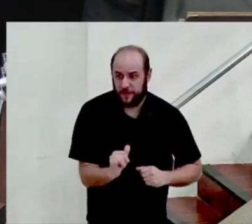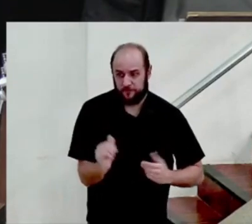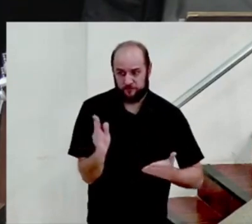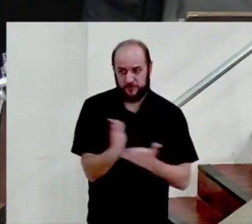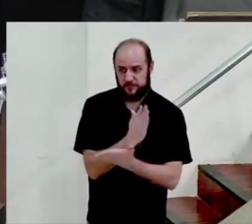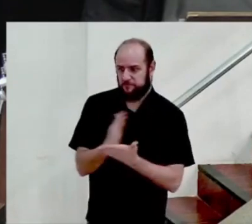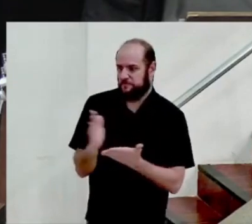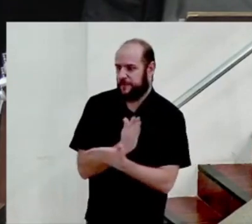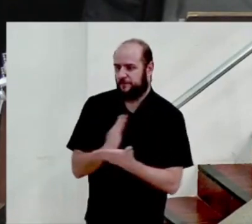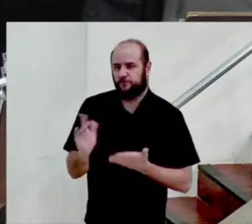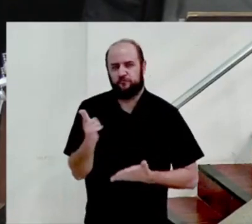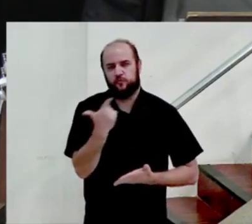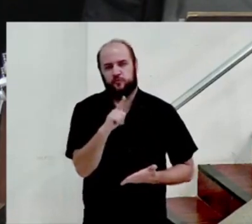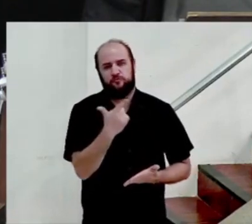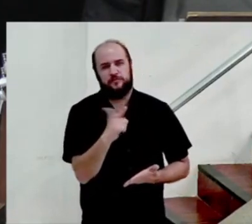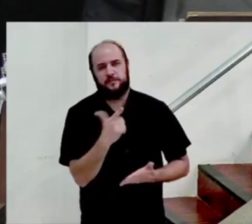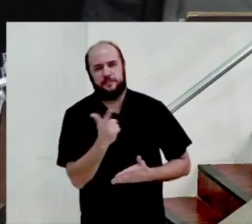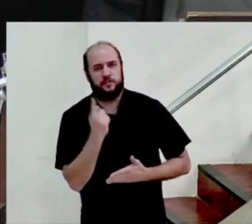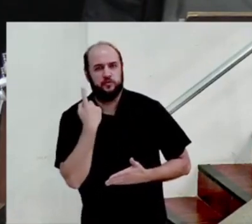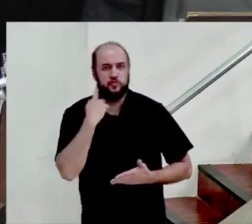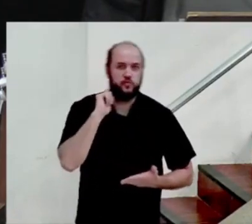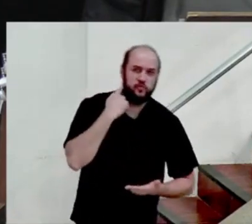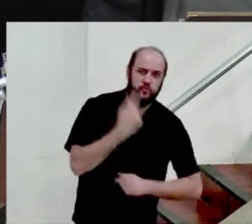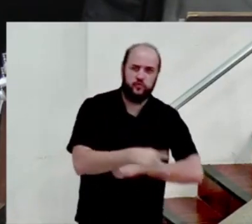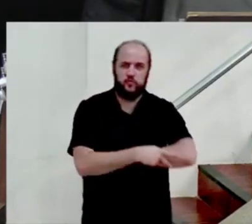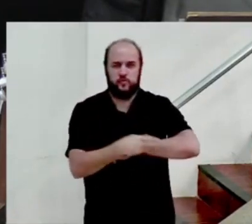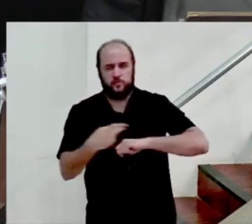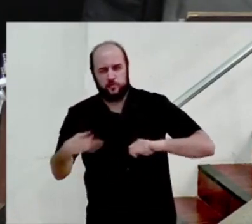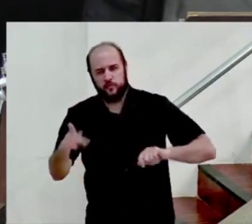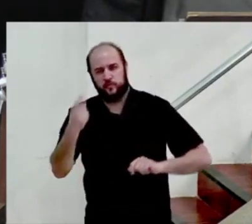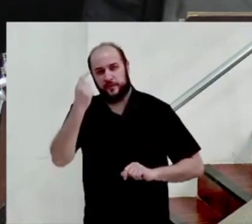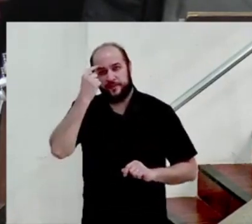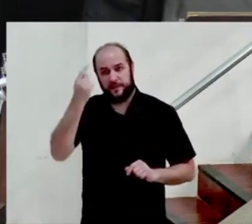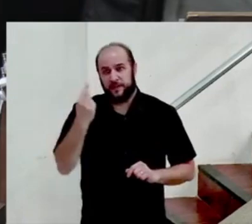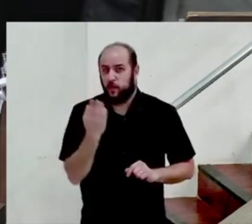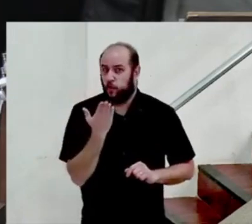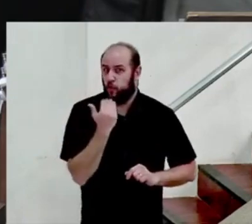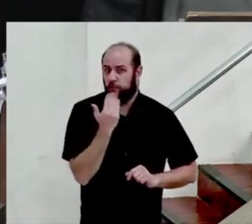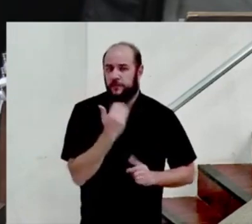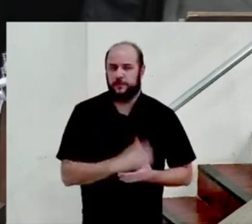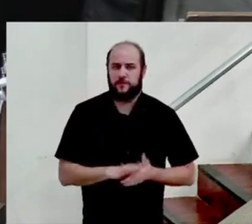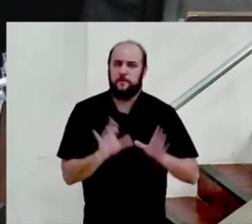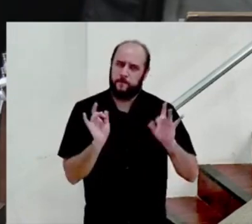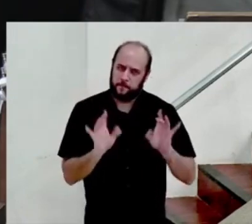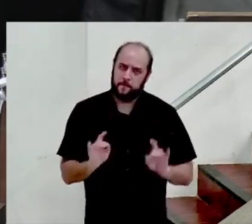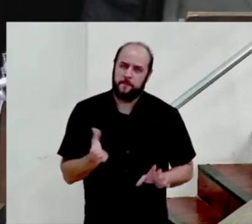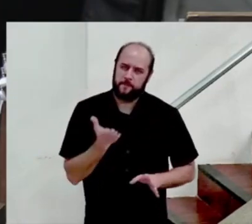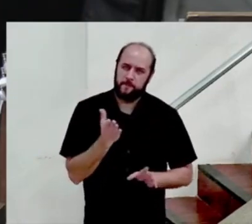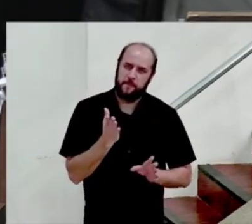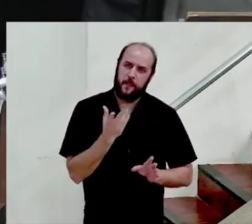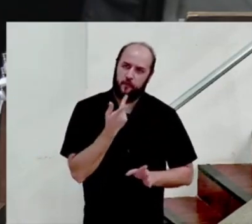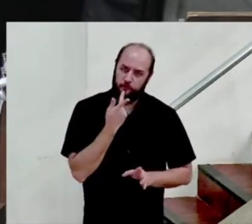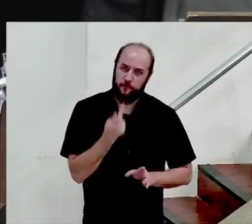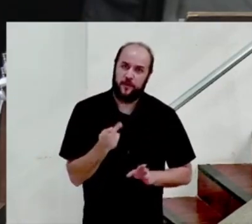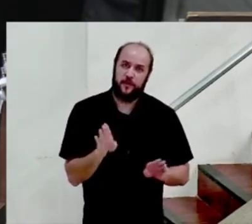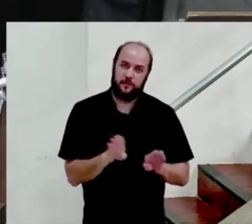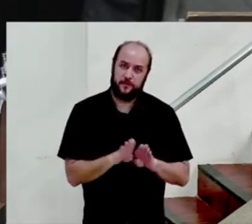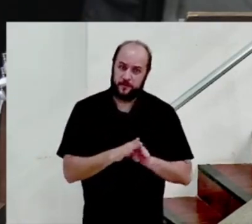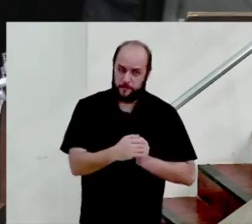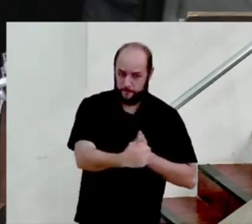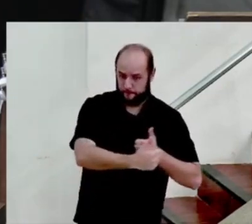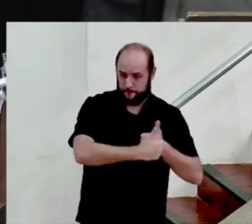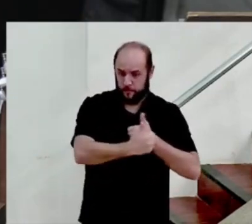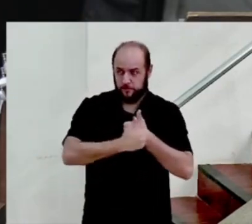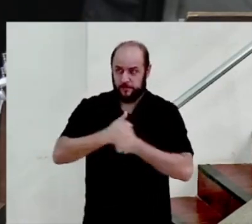aquilo que é imundo e aquilo que é limpo no sentido da alimentação, especificamente falando também no sentido da aproximação